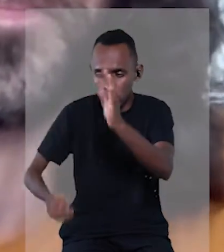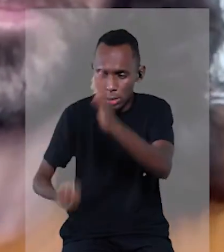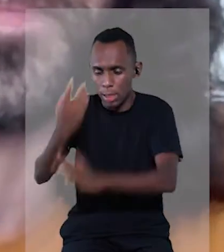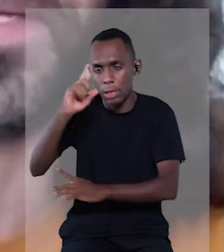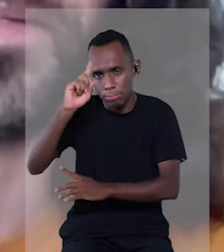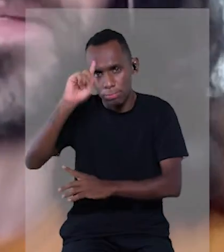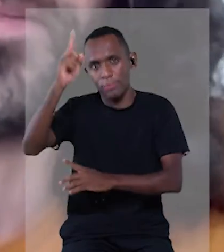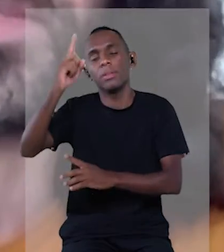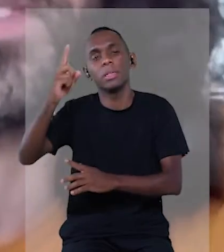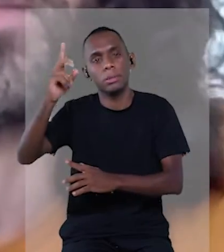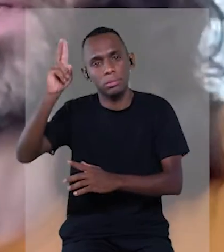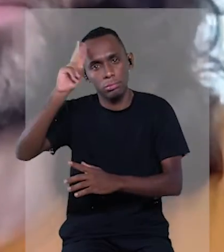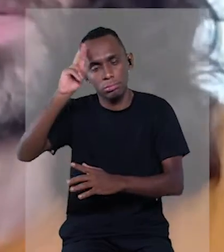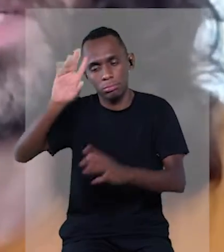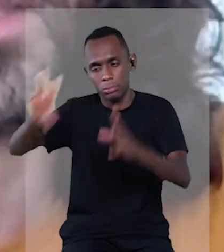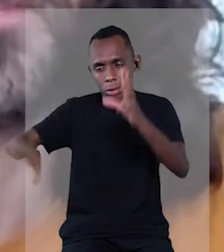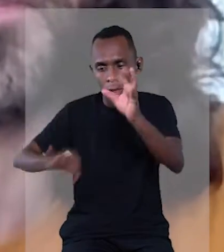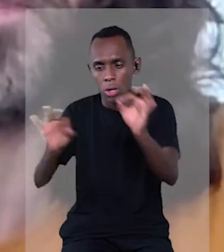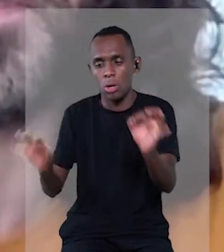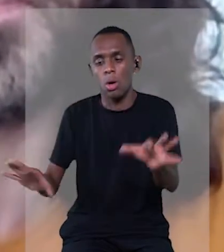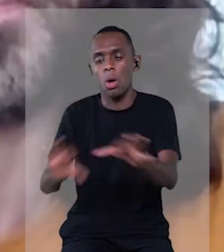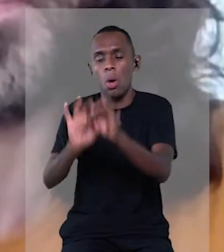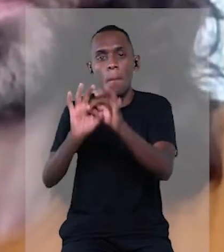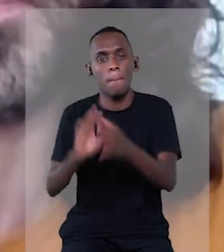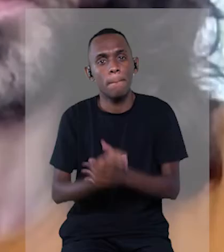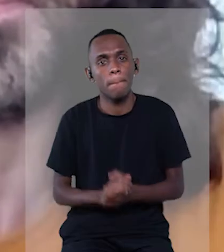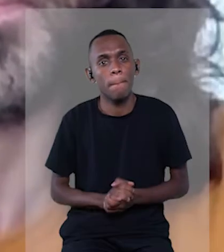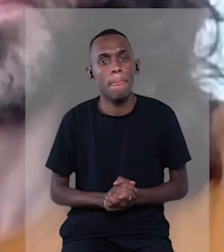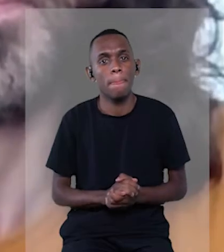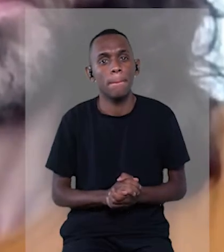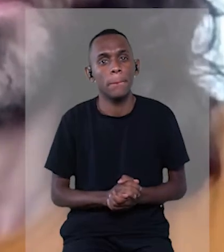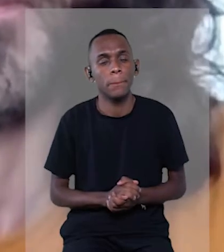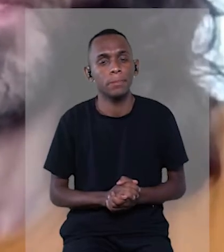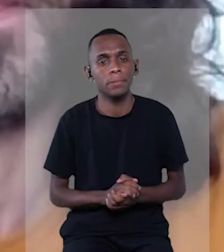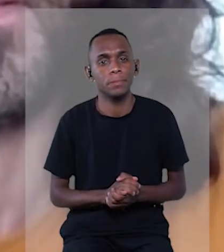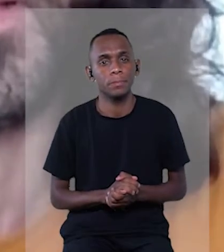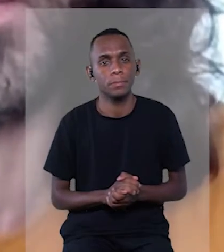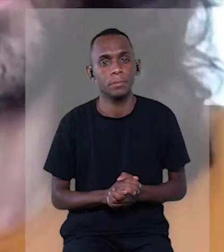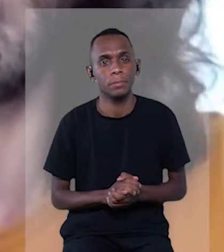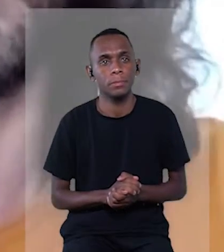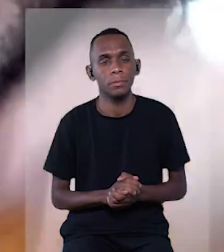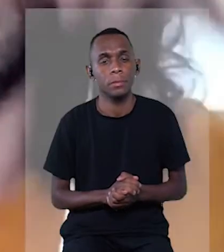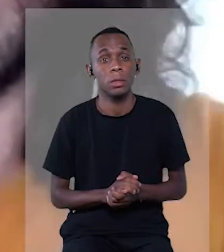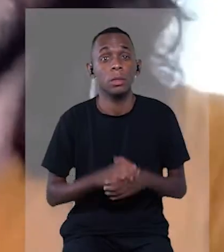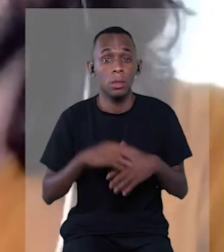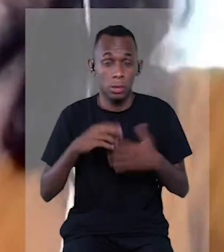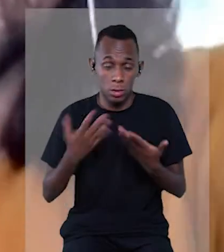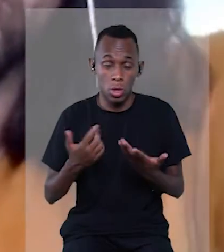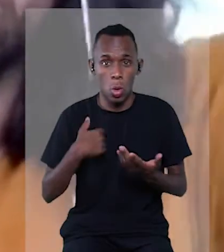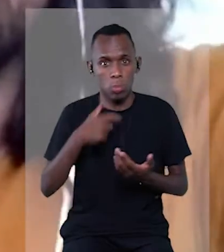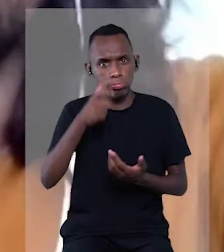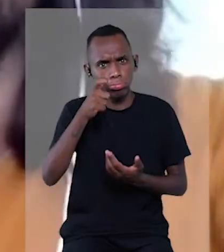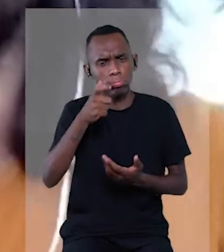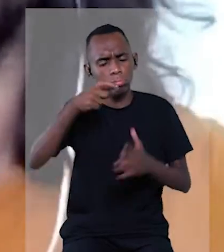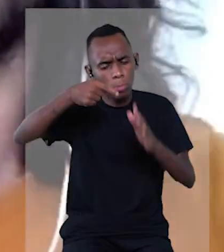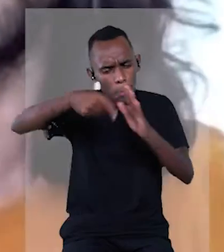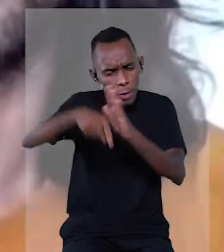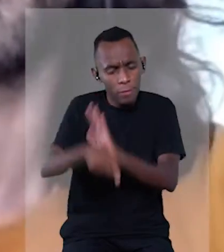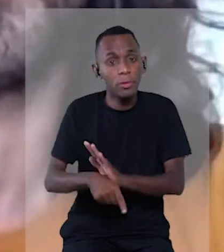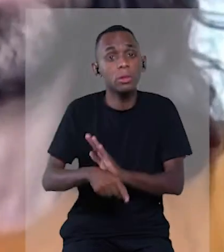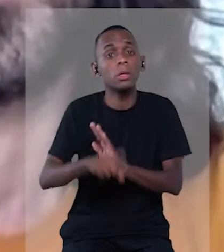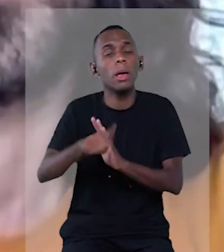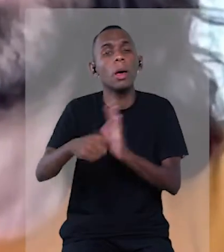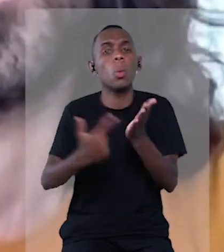local, não seja da conversa. O que eu achei assim bem profundo e interessante, que é